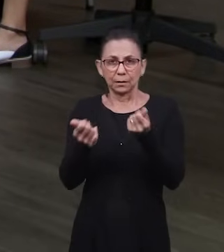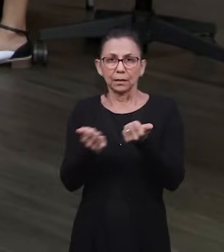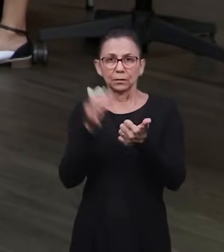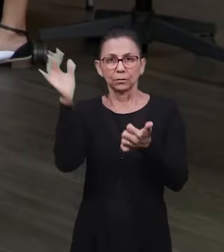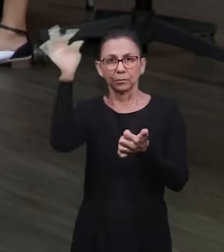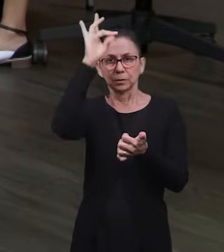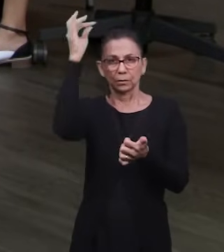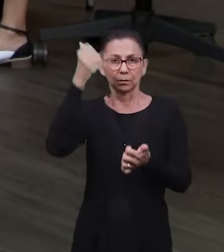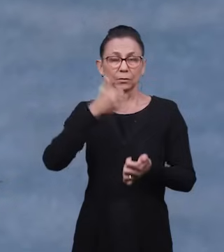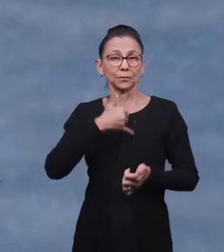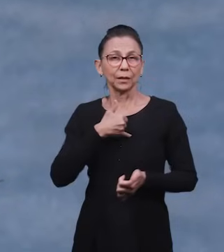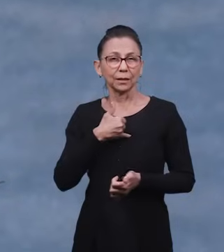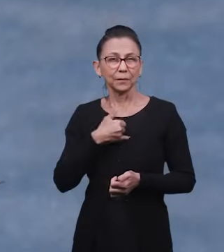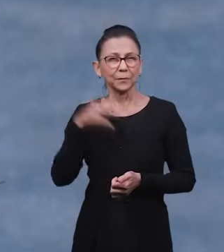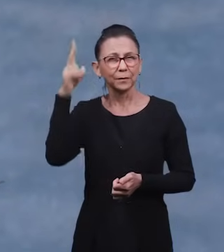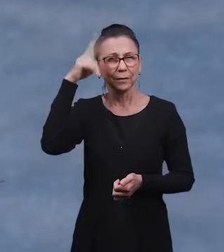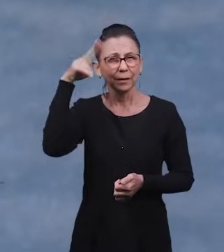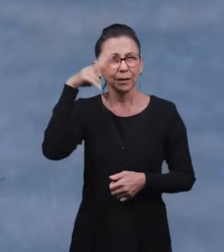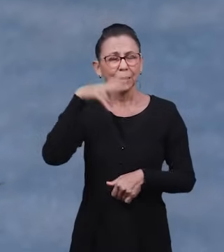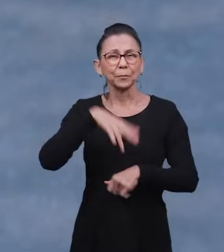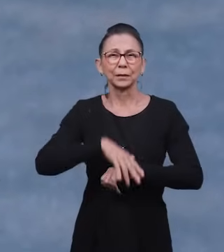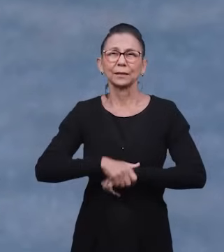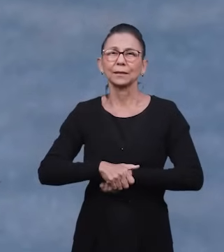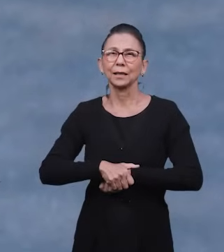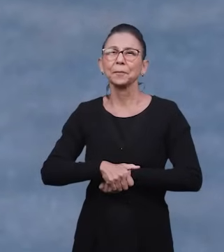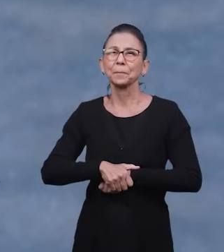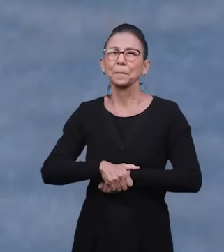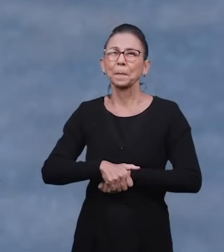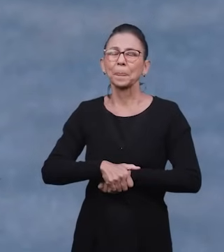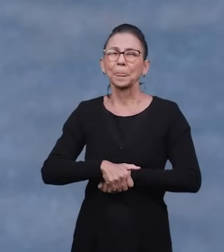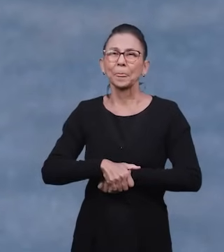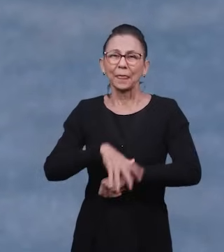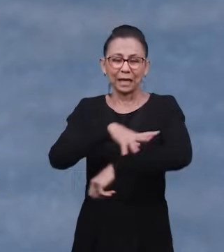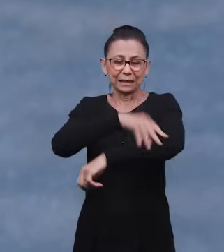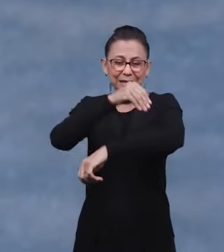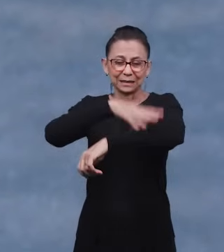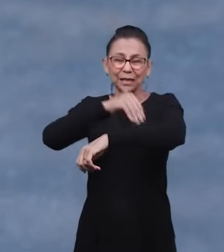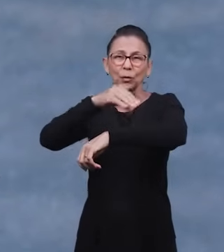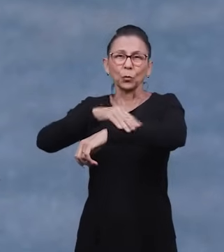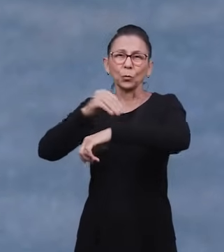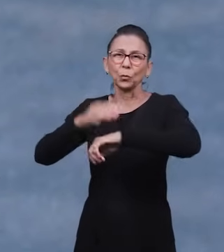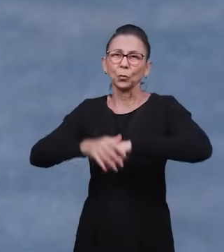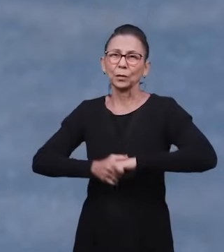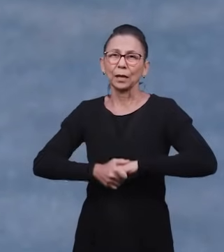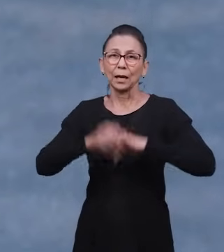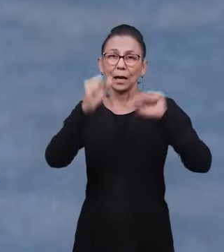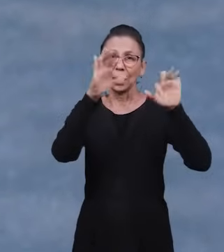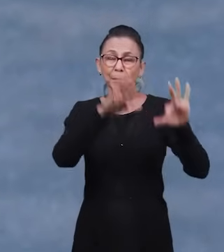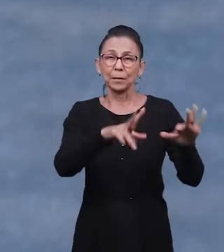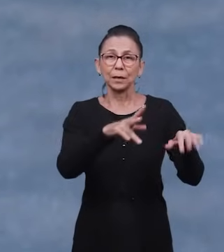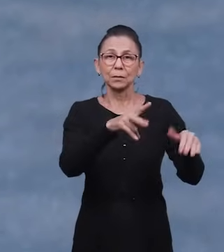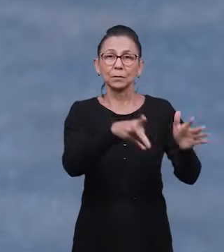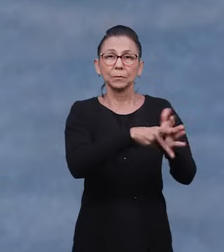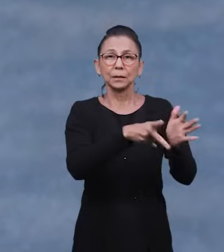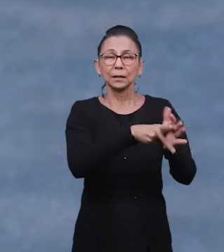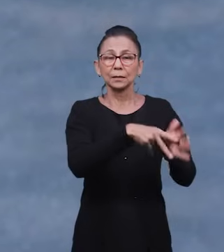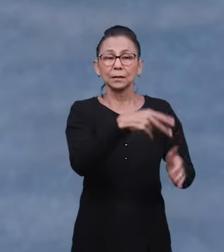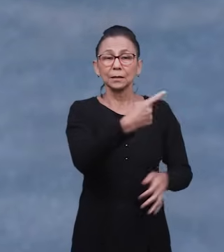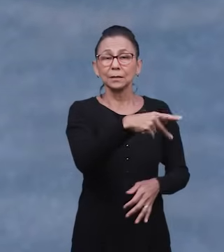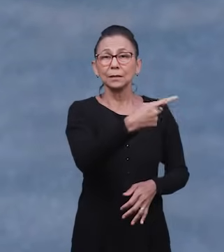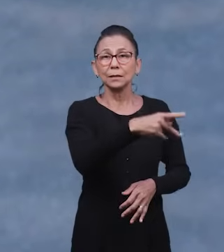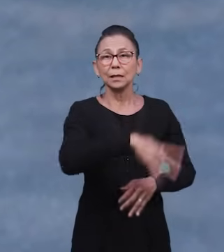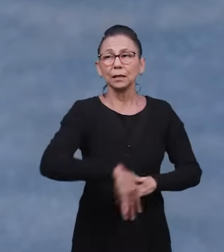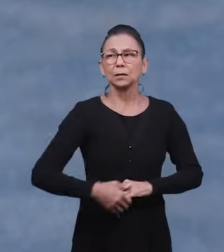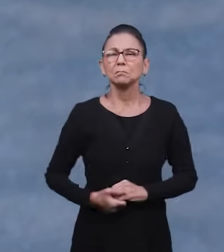Lembra de Esaú? Esaú, ele tinha a bênção, era dele, ele era o mais capacitado, era o primogênito, nasceu primeiro, estava ali, é dele. O que ele